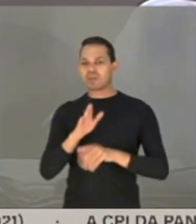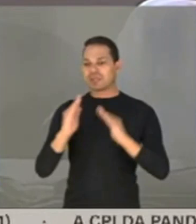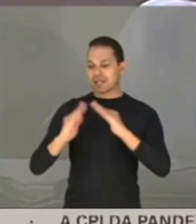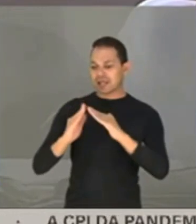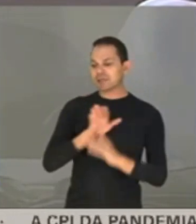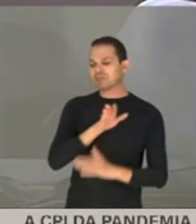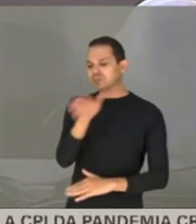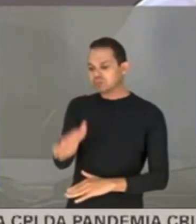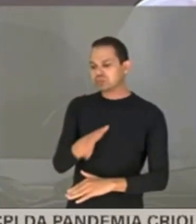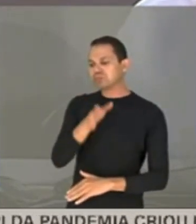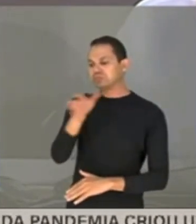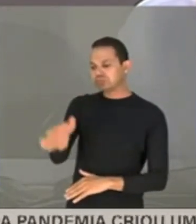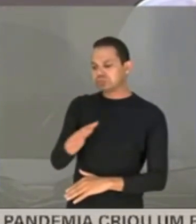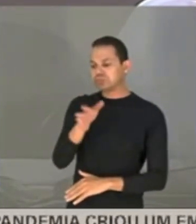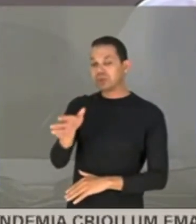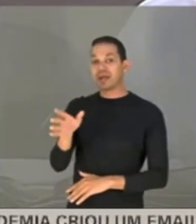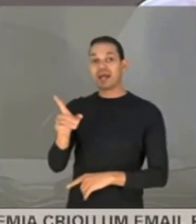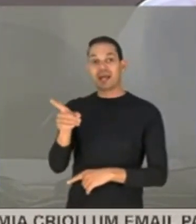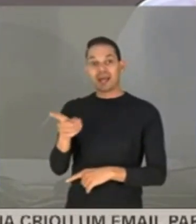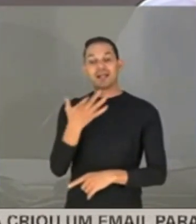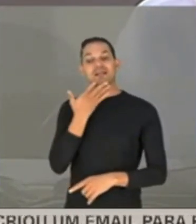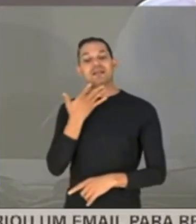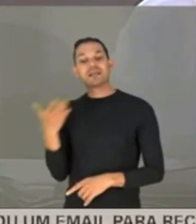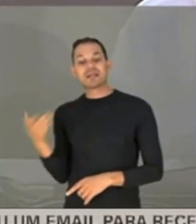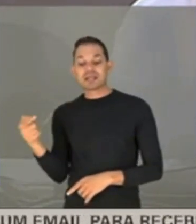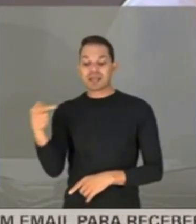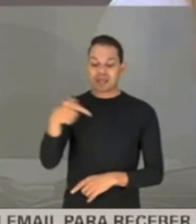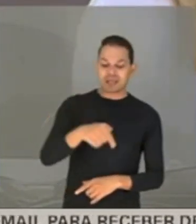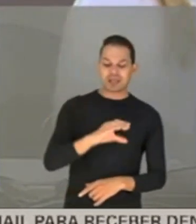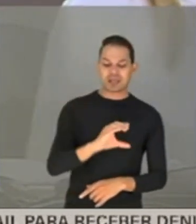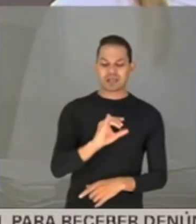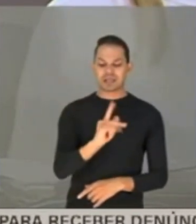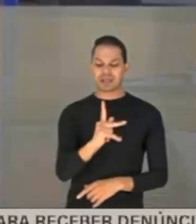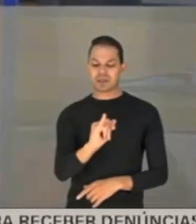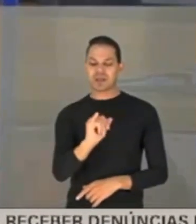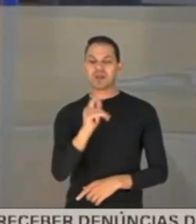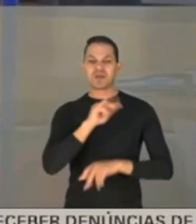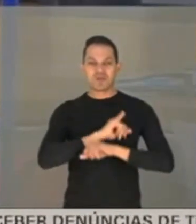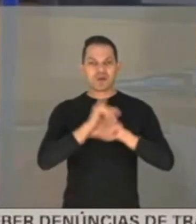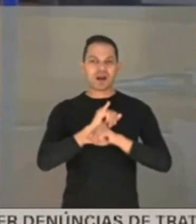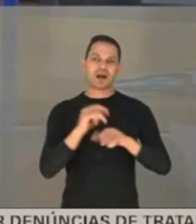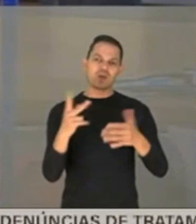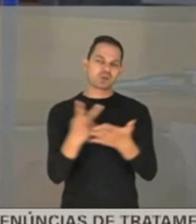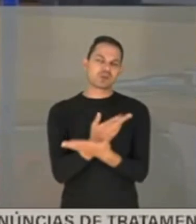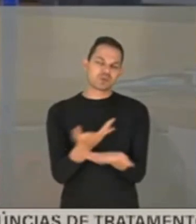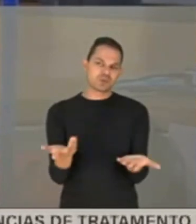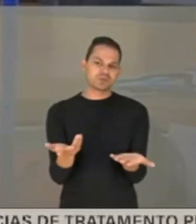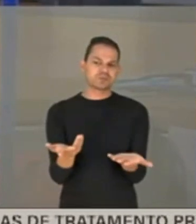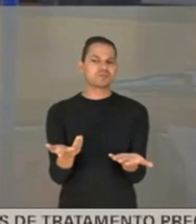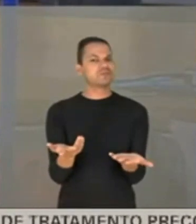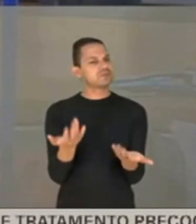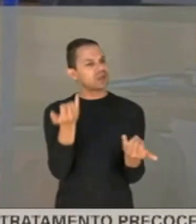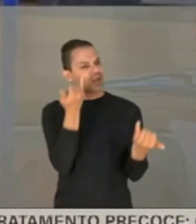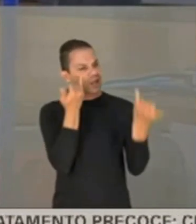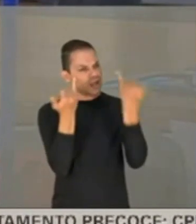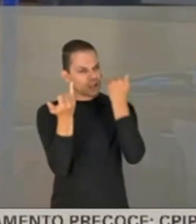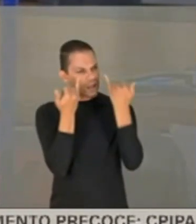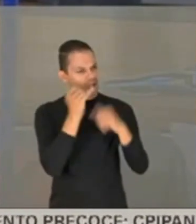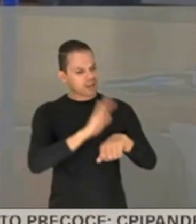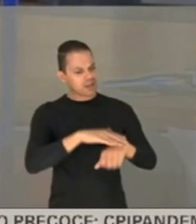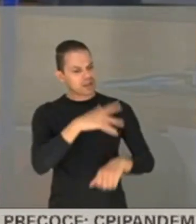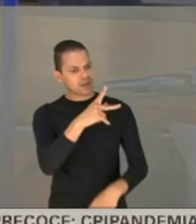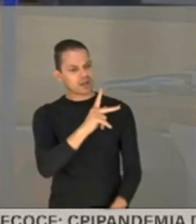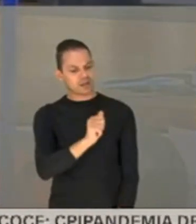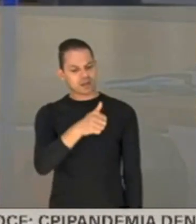pudesse vir falar, ele gostaria de vir. Foi isso que aconteceu. Tá, nós temos informações de que a senhora Andréa